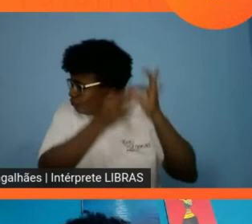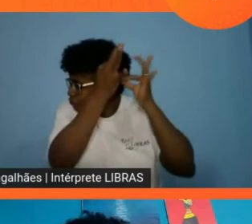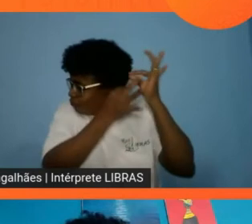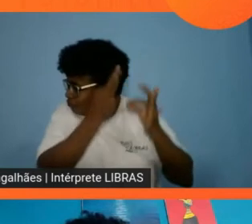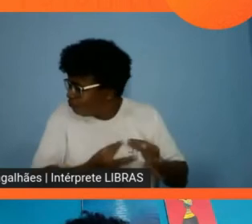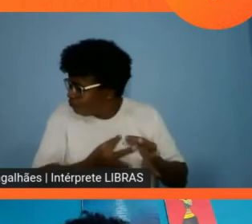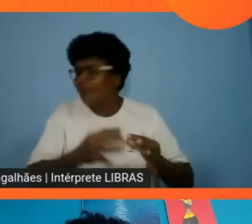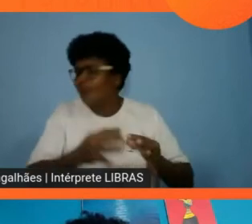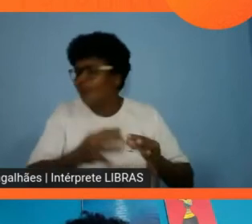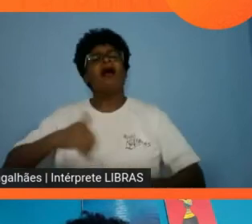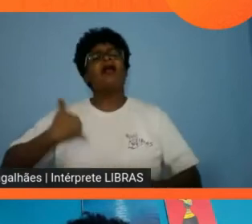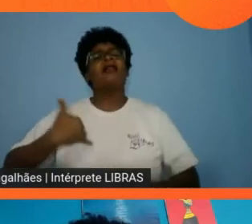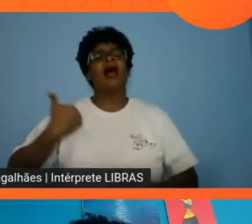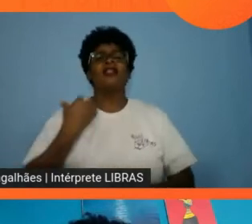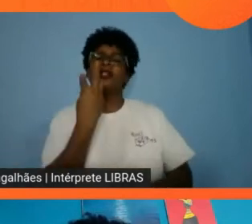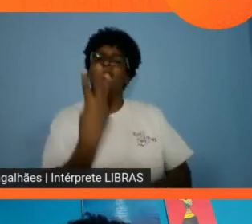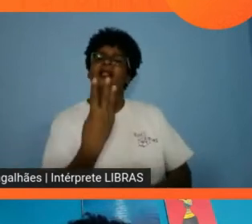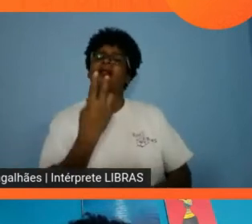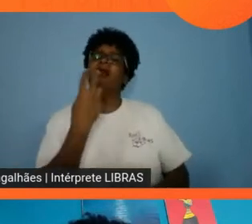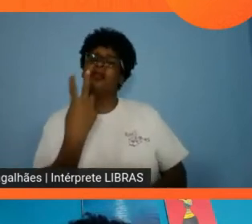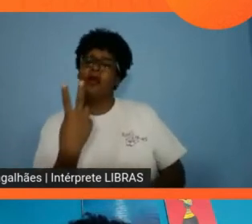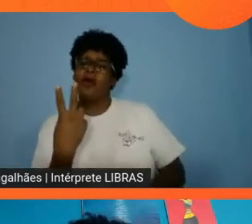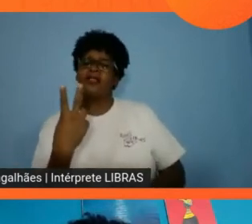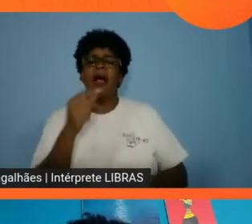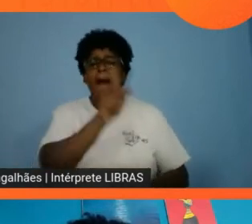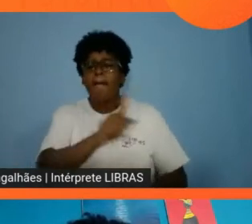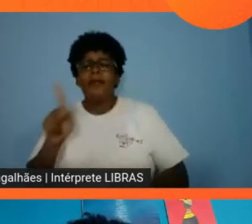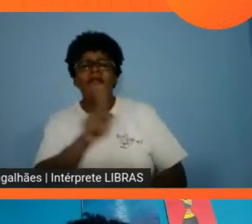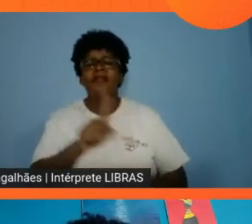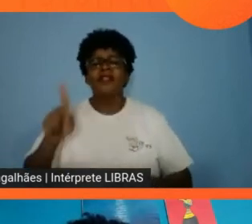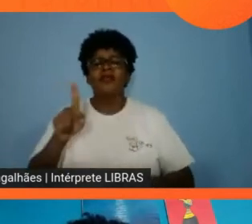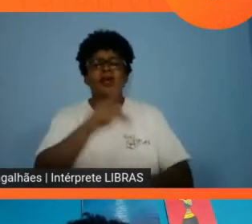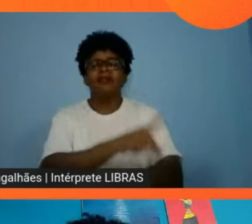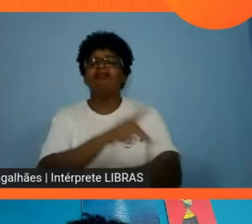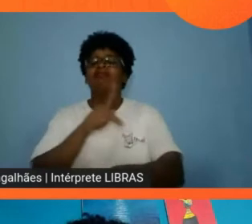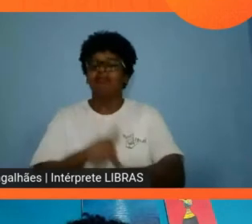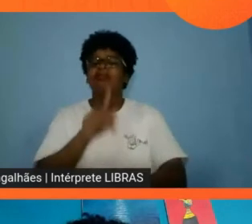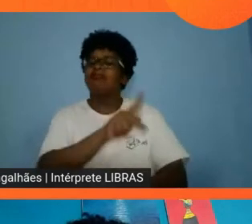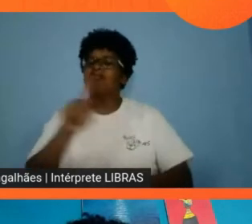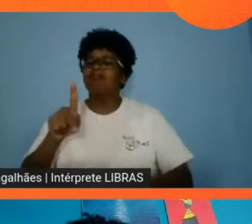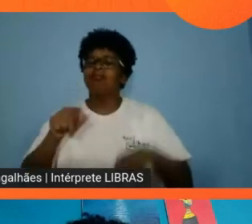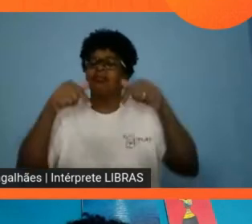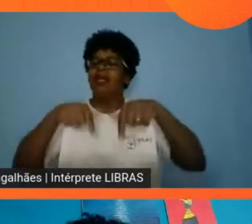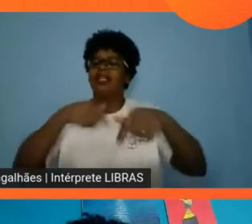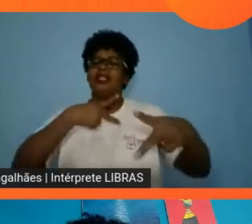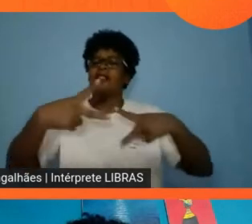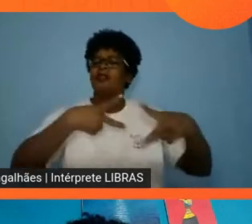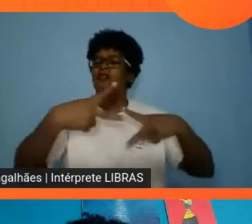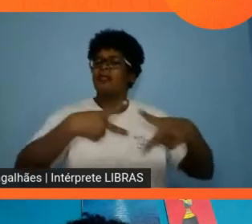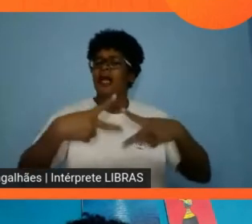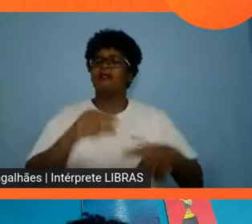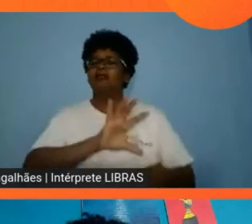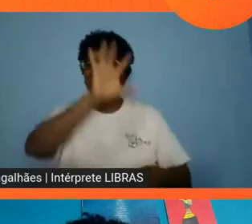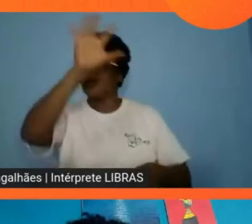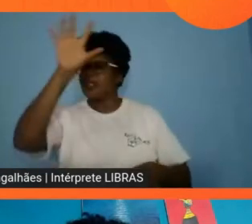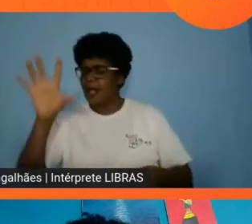Tenho 32 anos, eu sou professora da Rede Estadual de Ensino de São José dos Campos, na